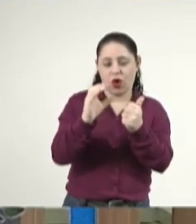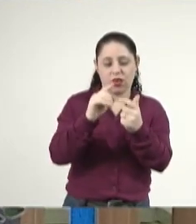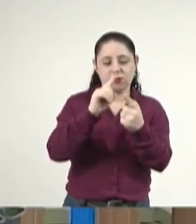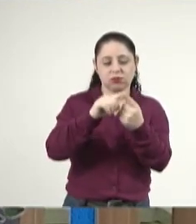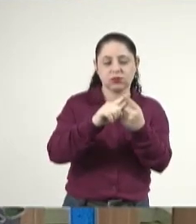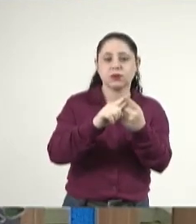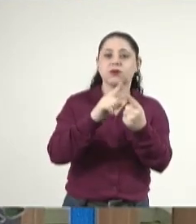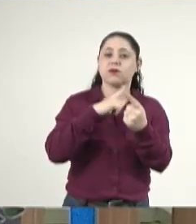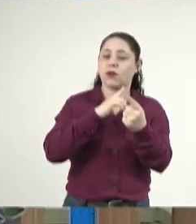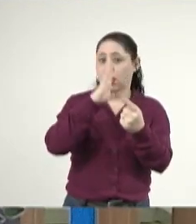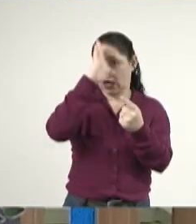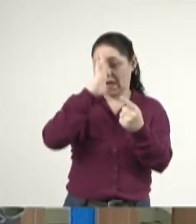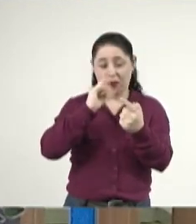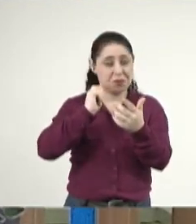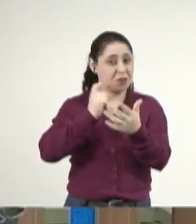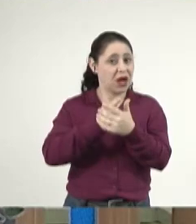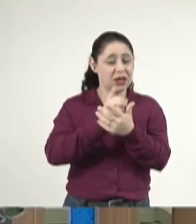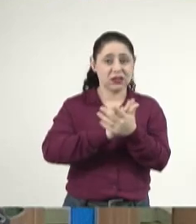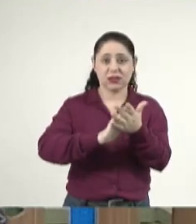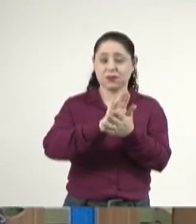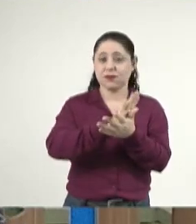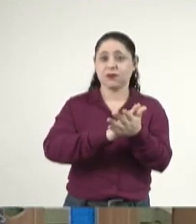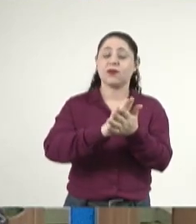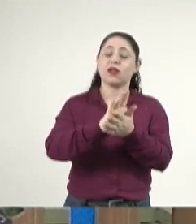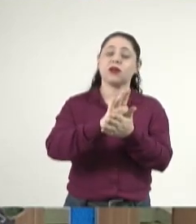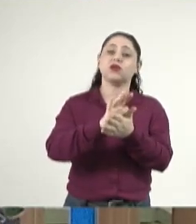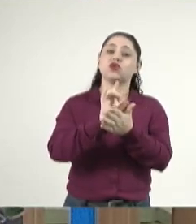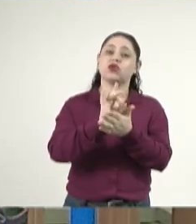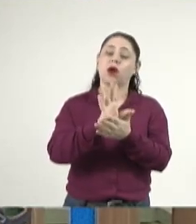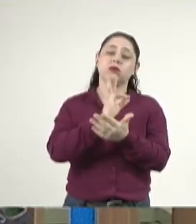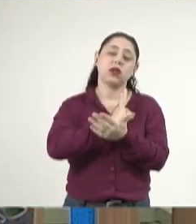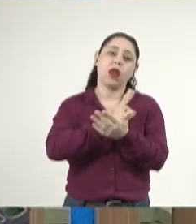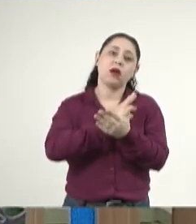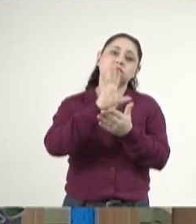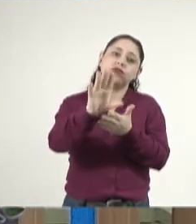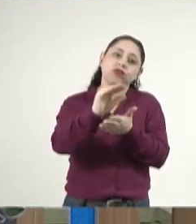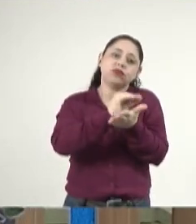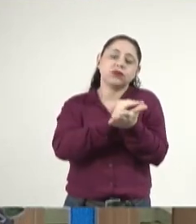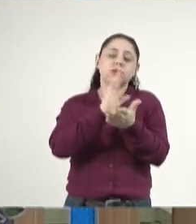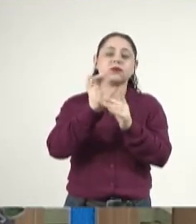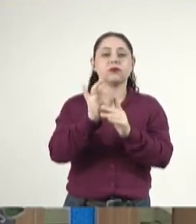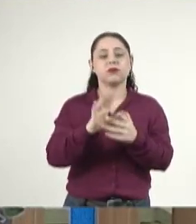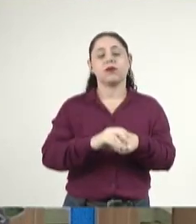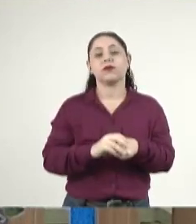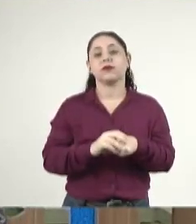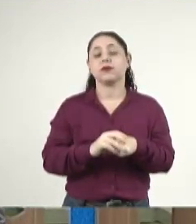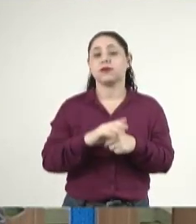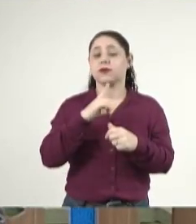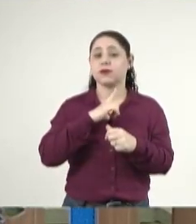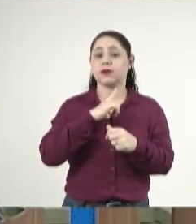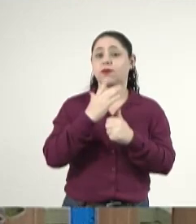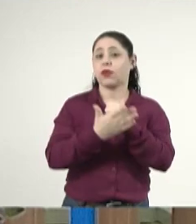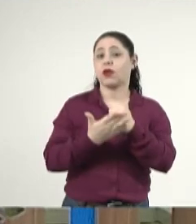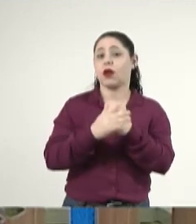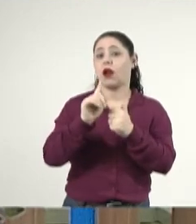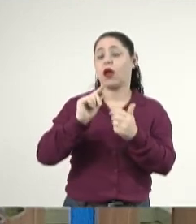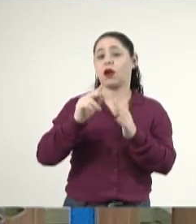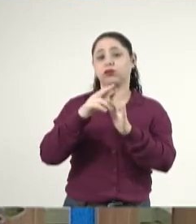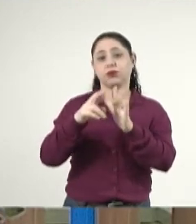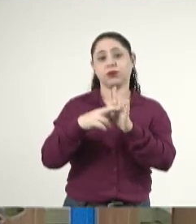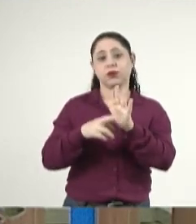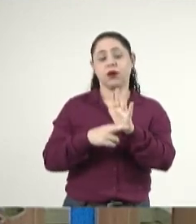essa cesta ela é totalmente gratuita, de graça, não custa nada para esse cliente, né? Essa cesta básica, ela que é